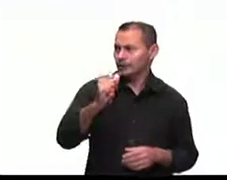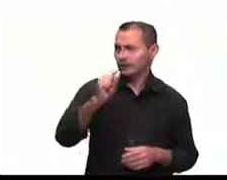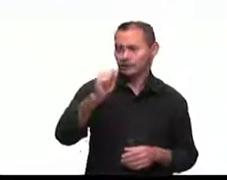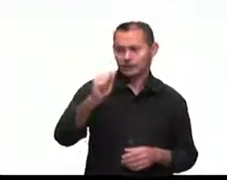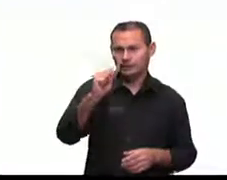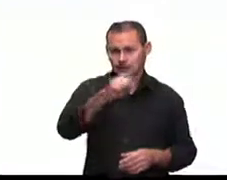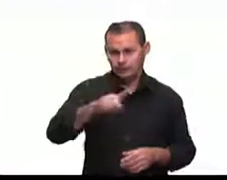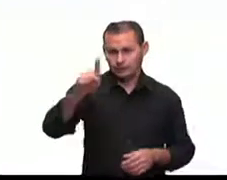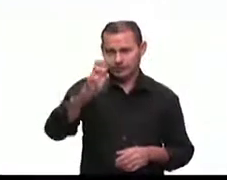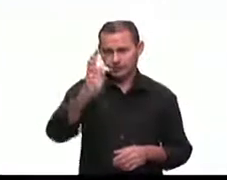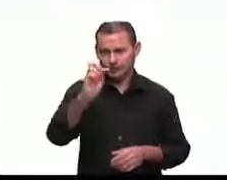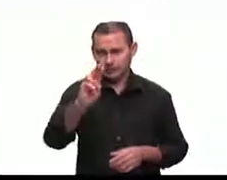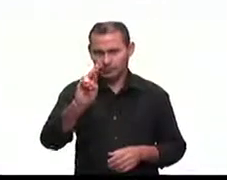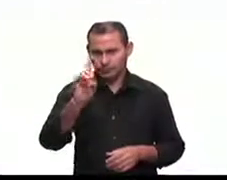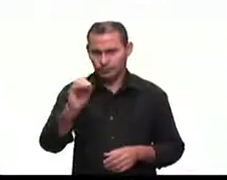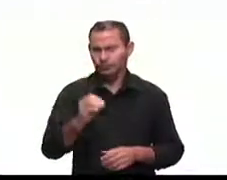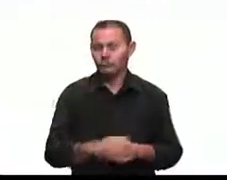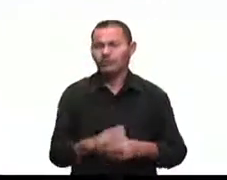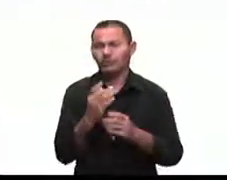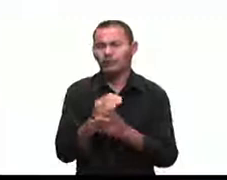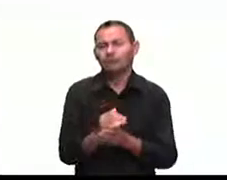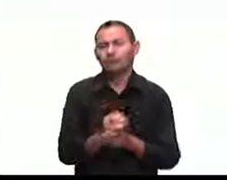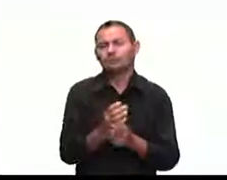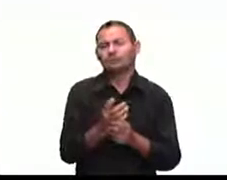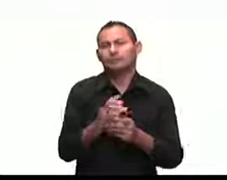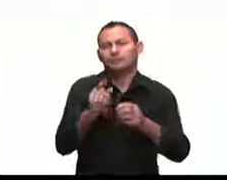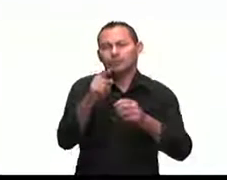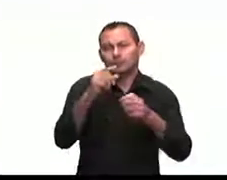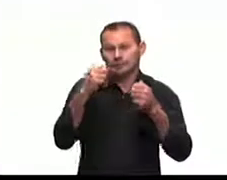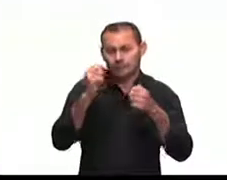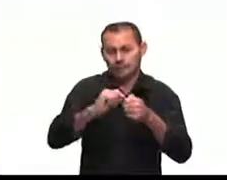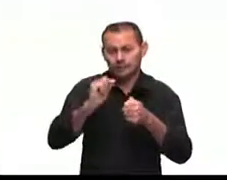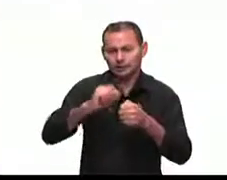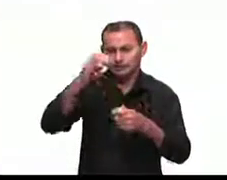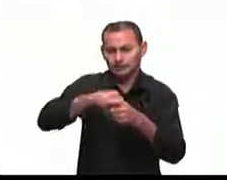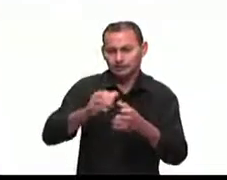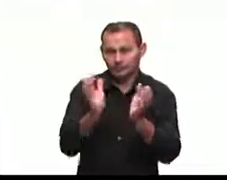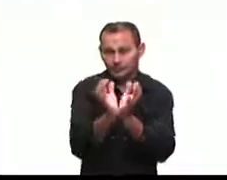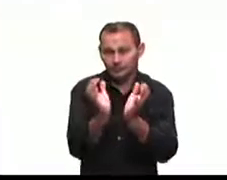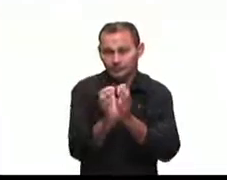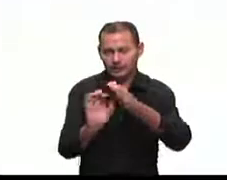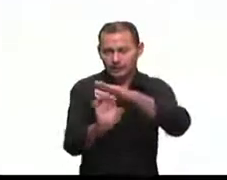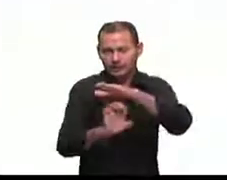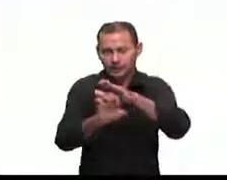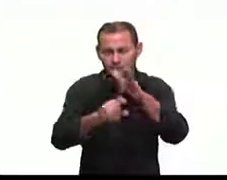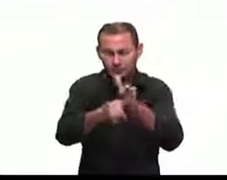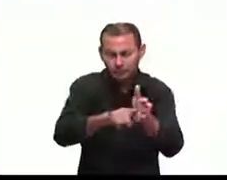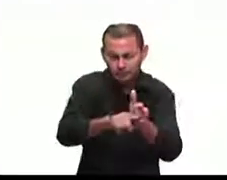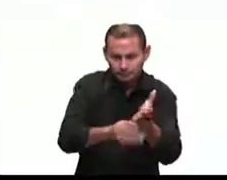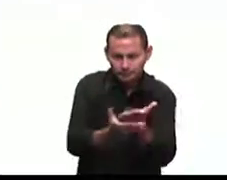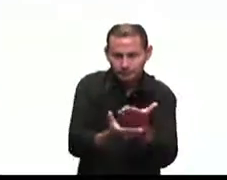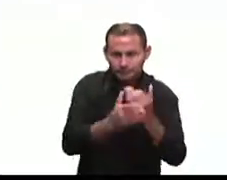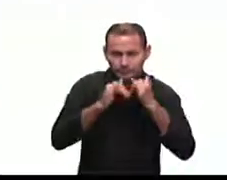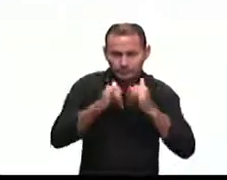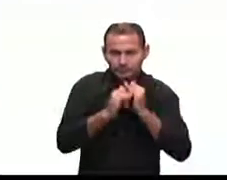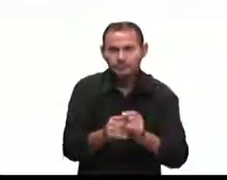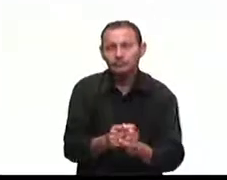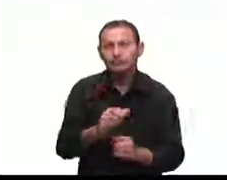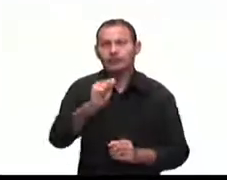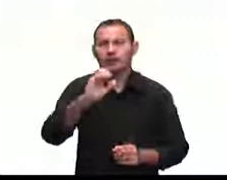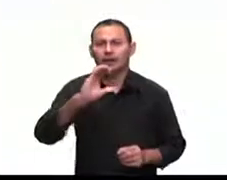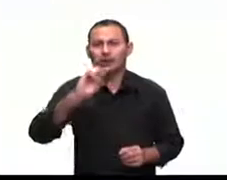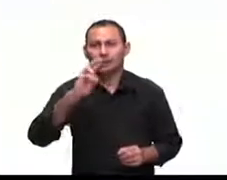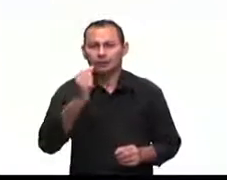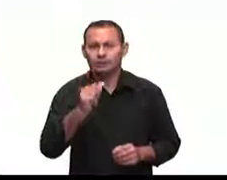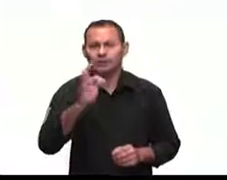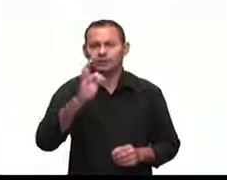E olha só, o que que você precisa fazer hoje? Você faz parte da equipe da empresa de pesquisa de marketing Acha Tudo